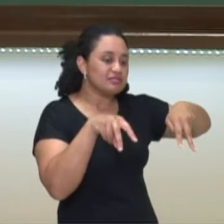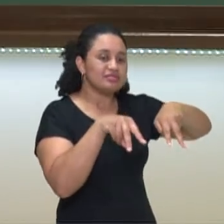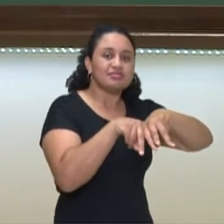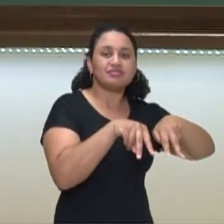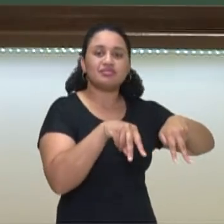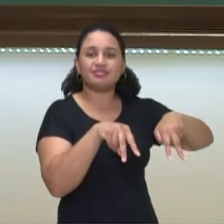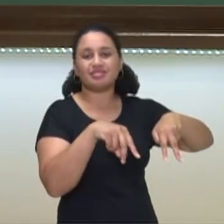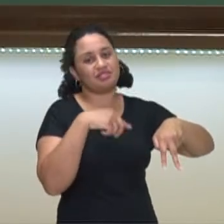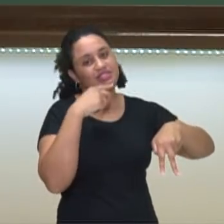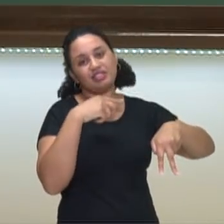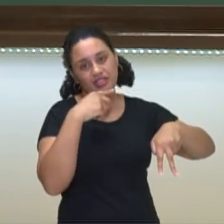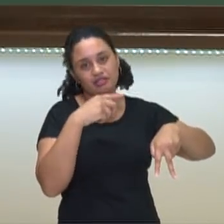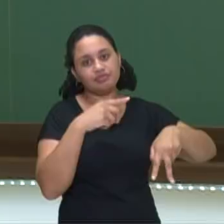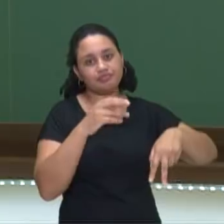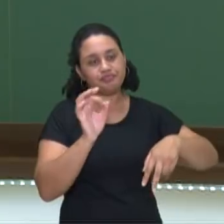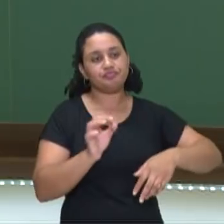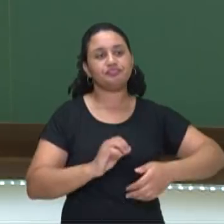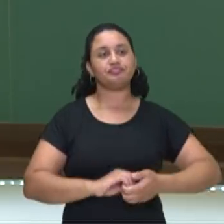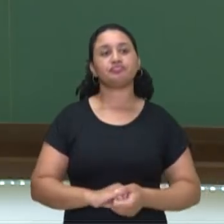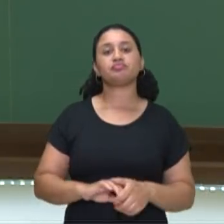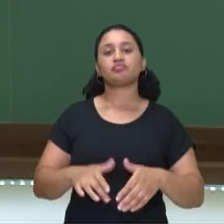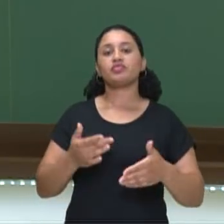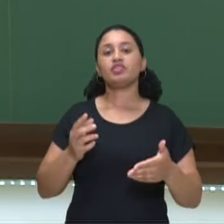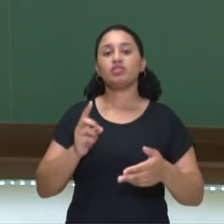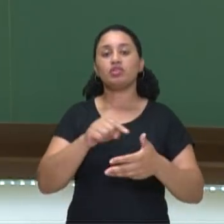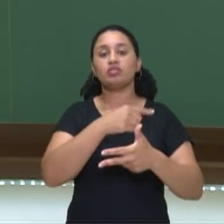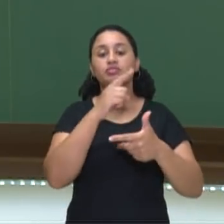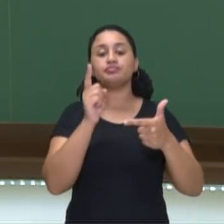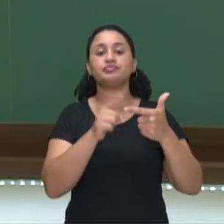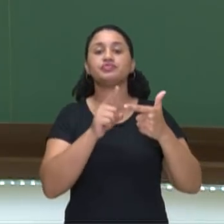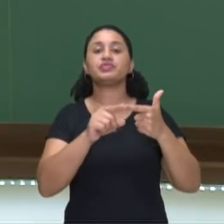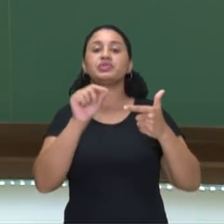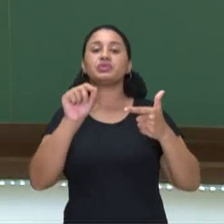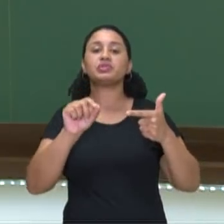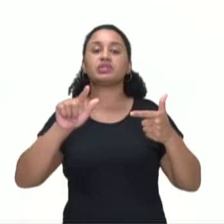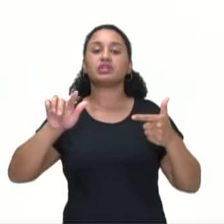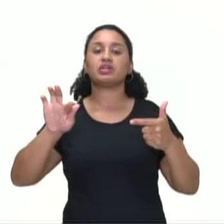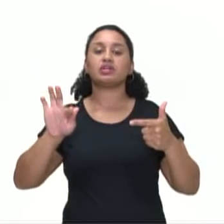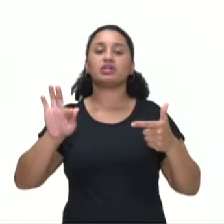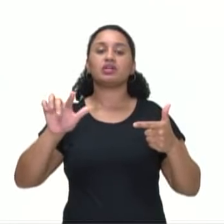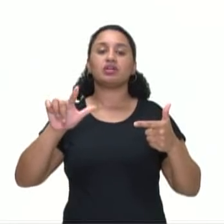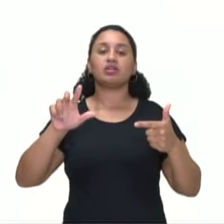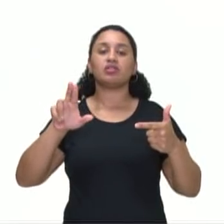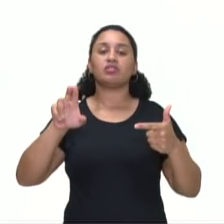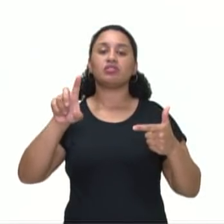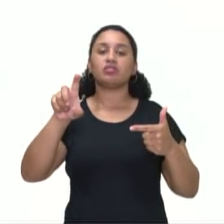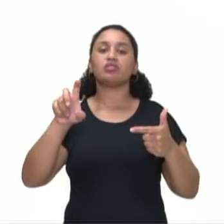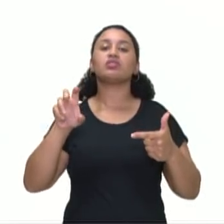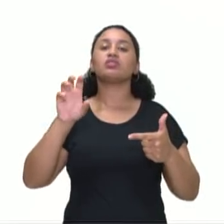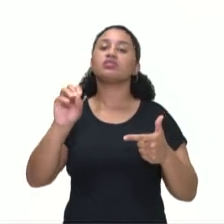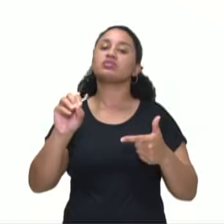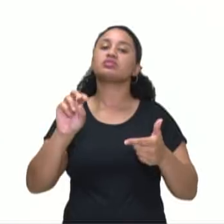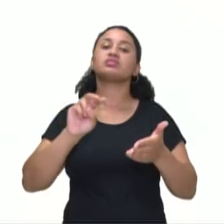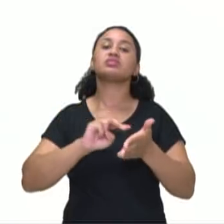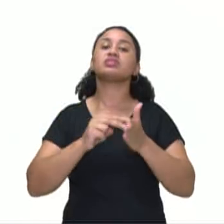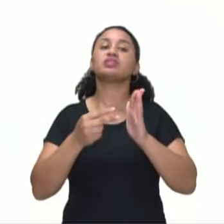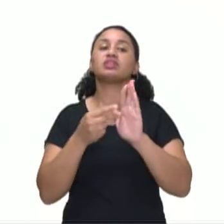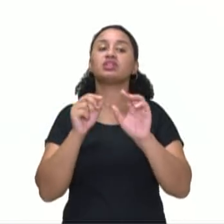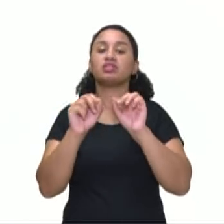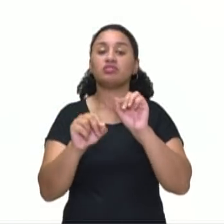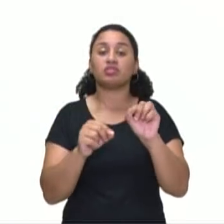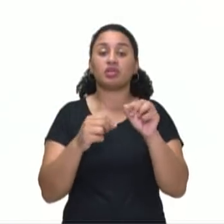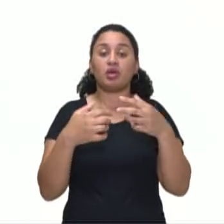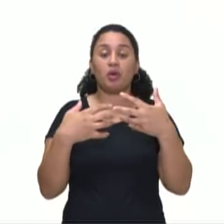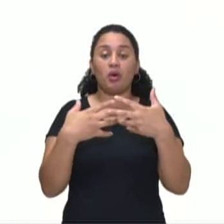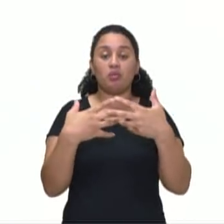ok? Continuando então, o fluxo. O fluxo refere-se à tensão muscular. O que é